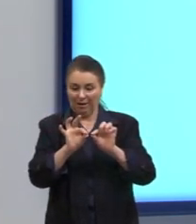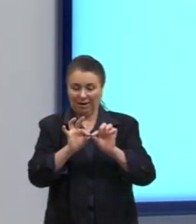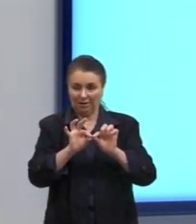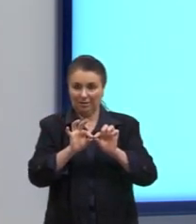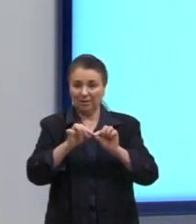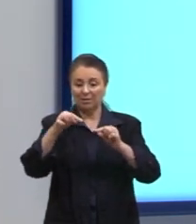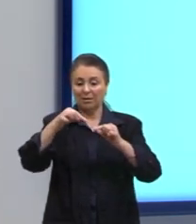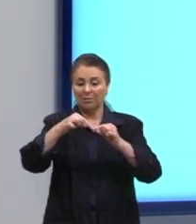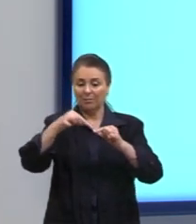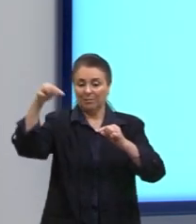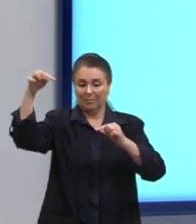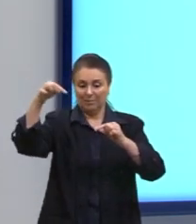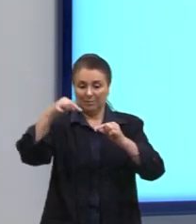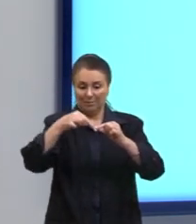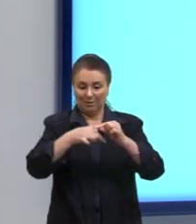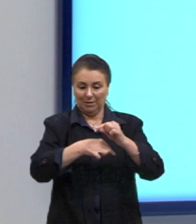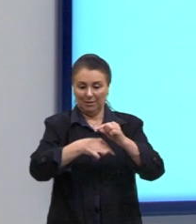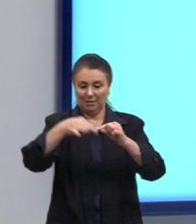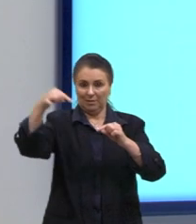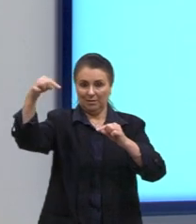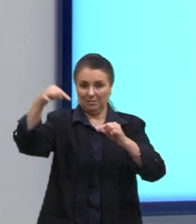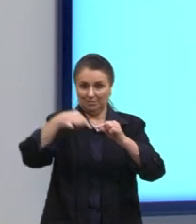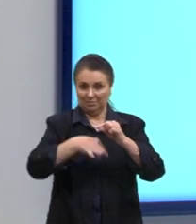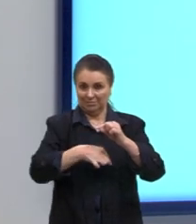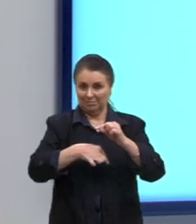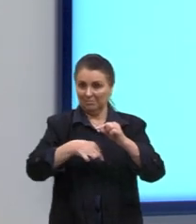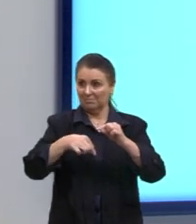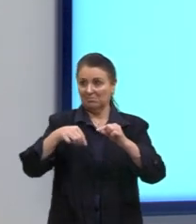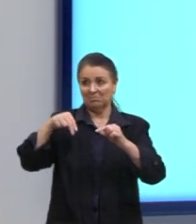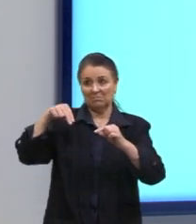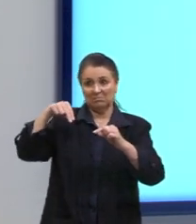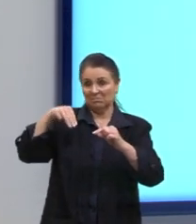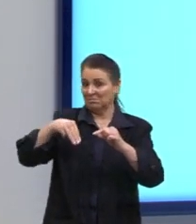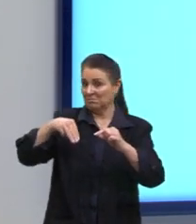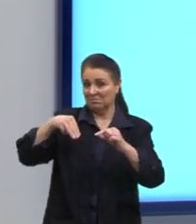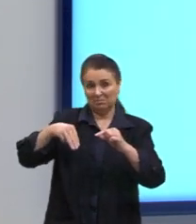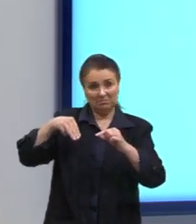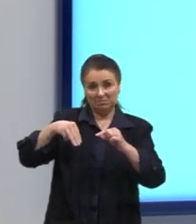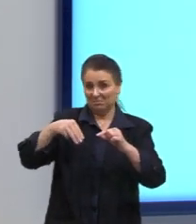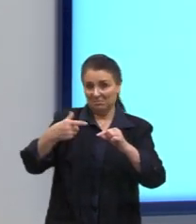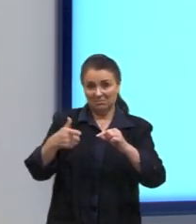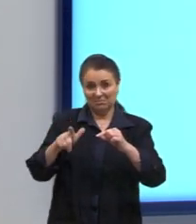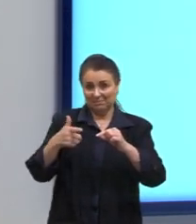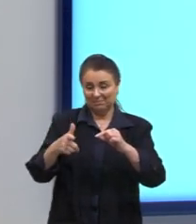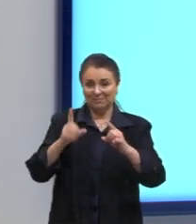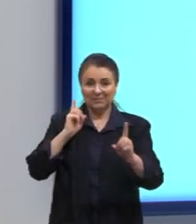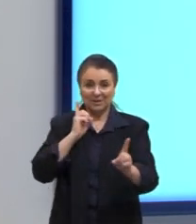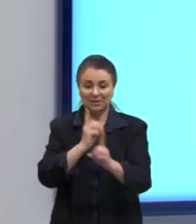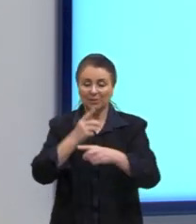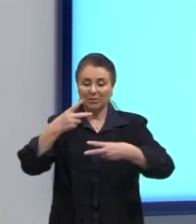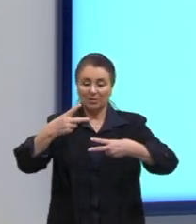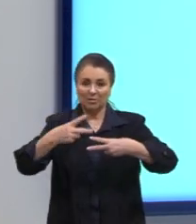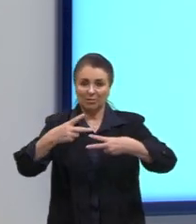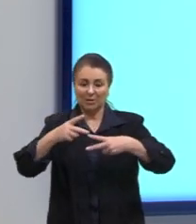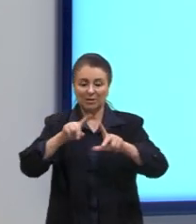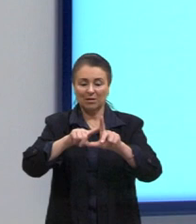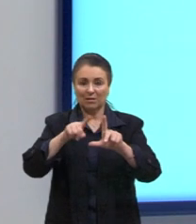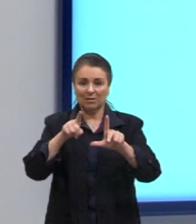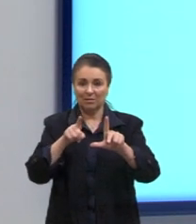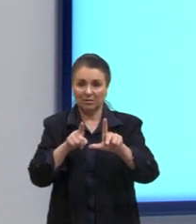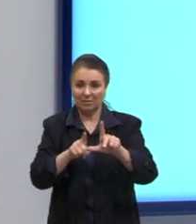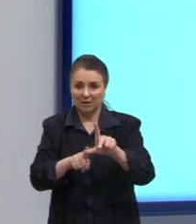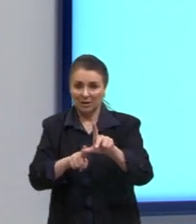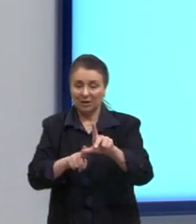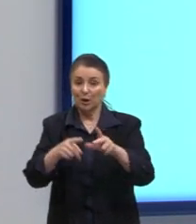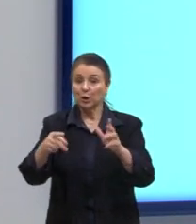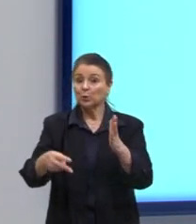origem também então nós não teríamos O N E aí vamos descobrir novamente o coeficiente angular desse